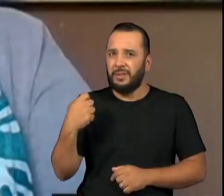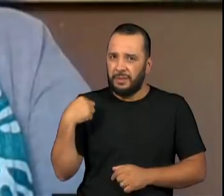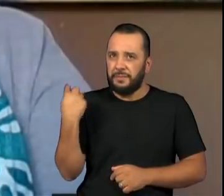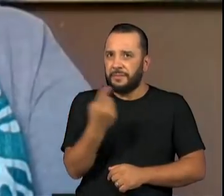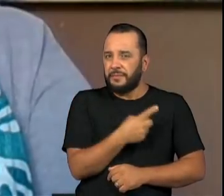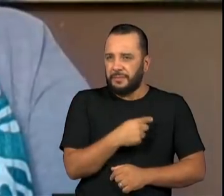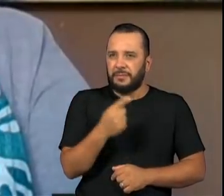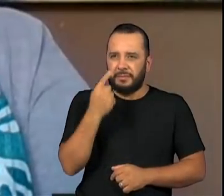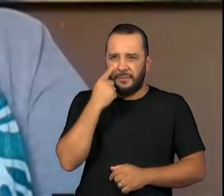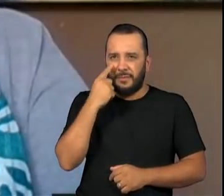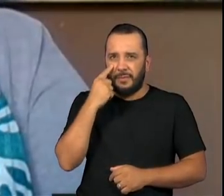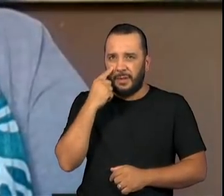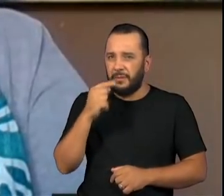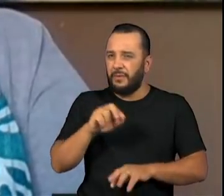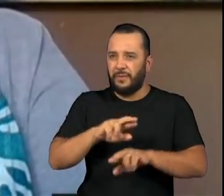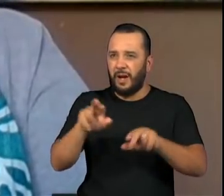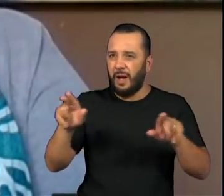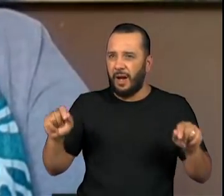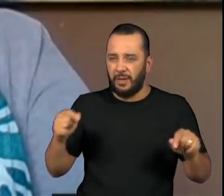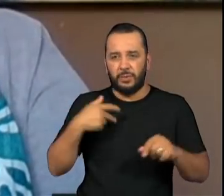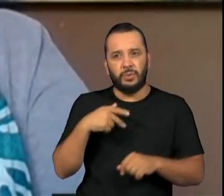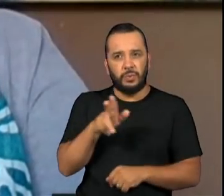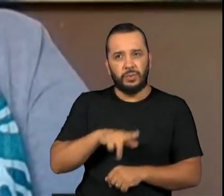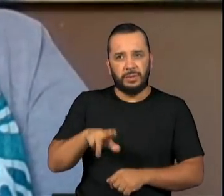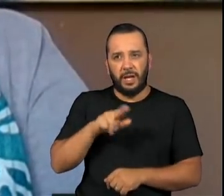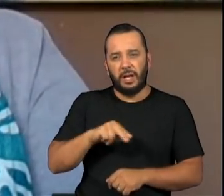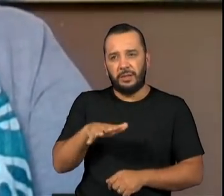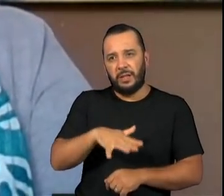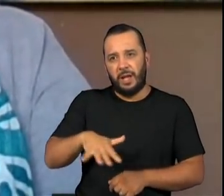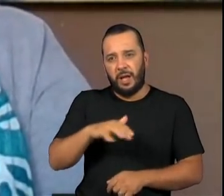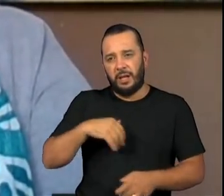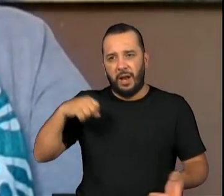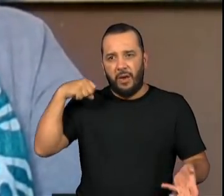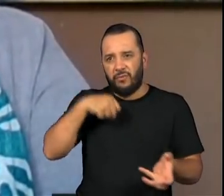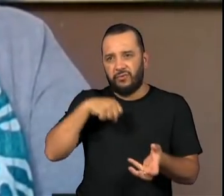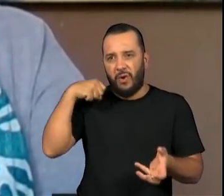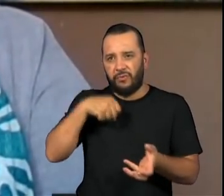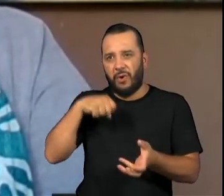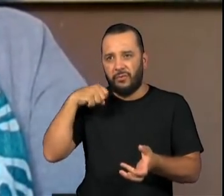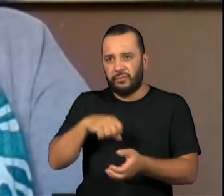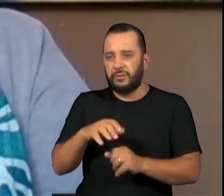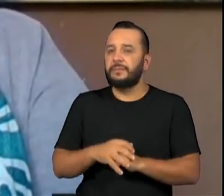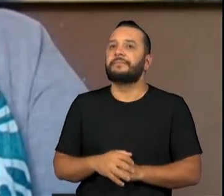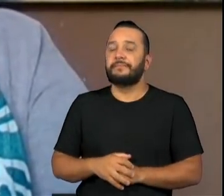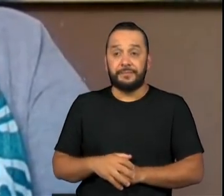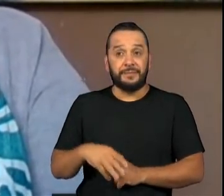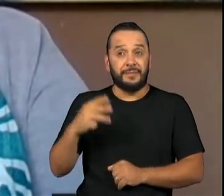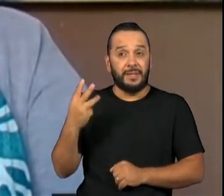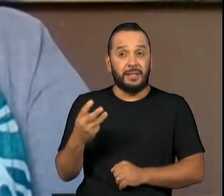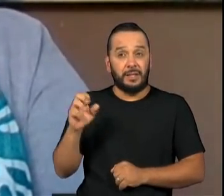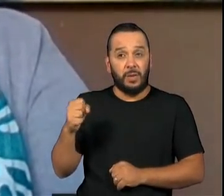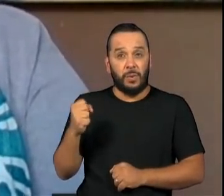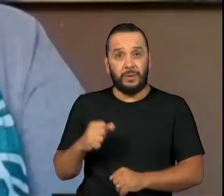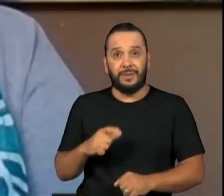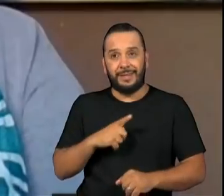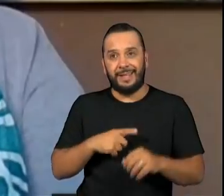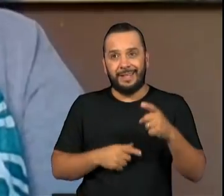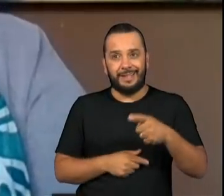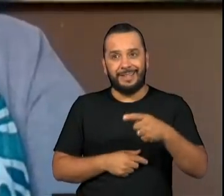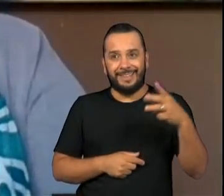de diferentes ingredientes utilizados na agropecuária. Nós encontramos desses 38,